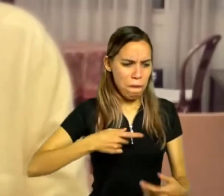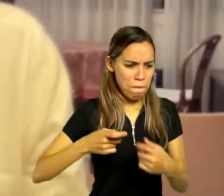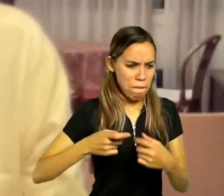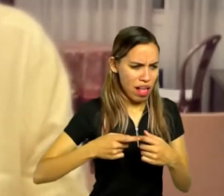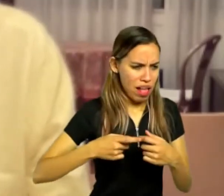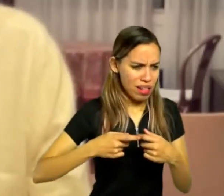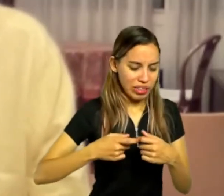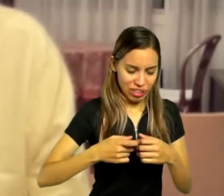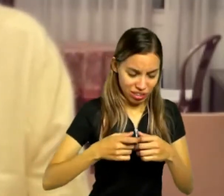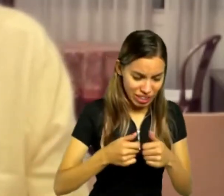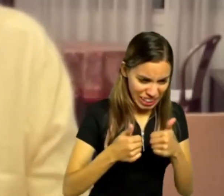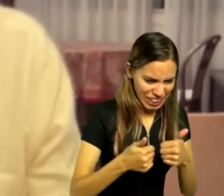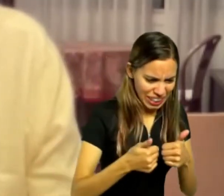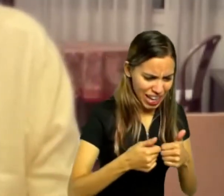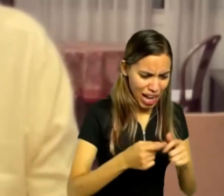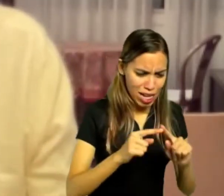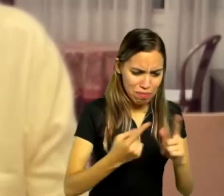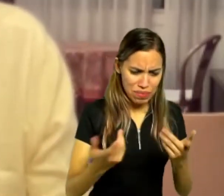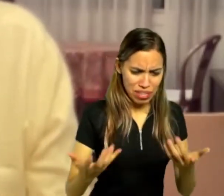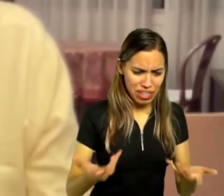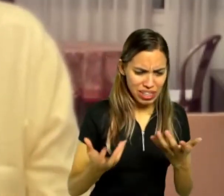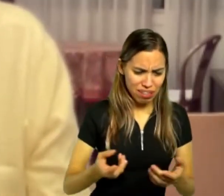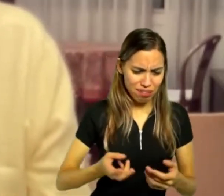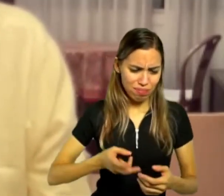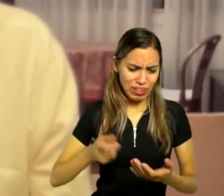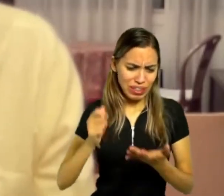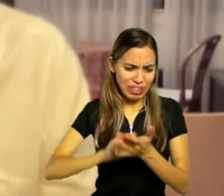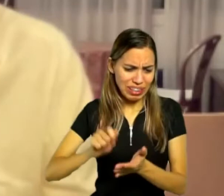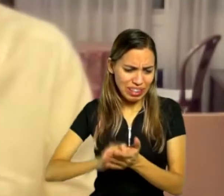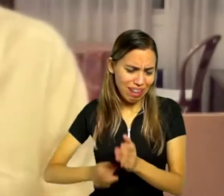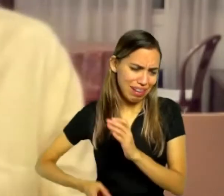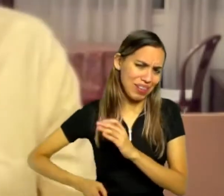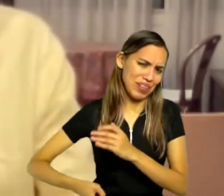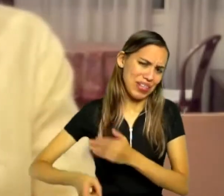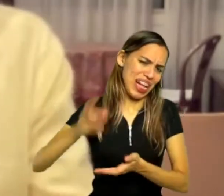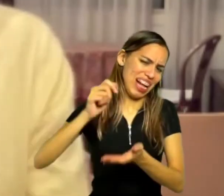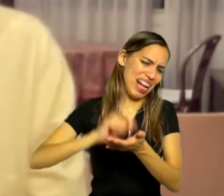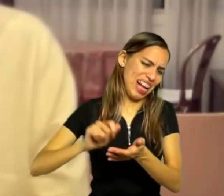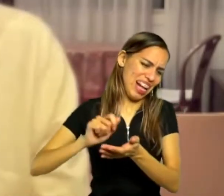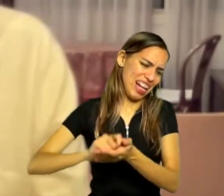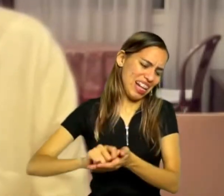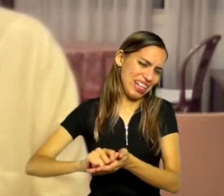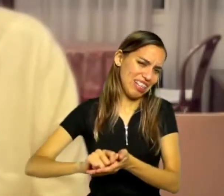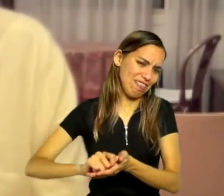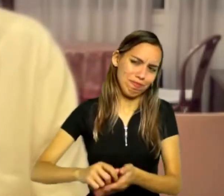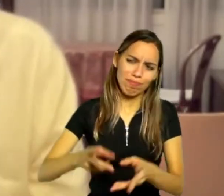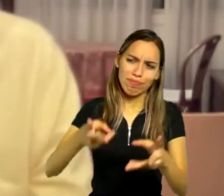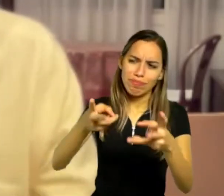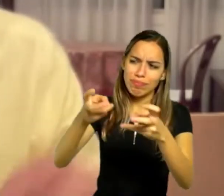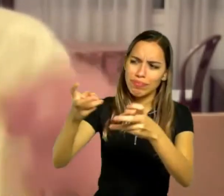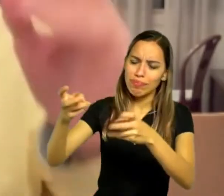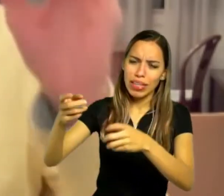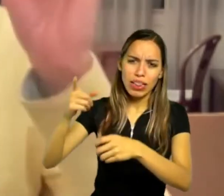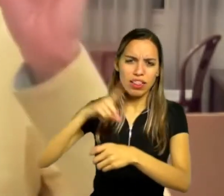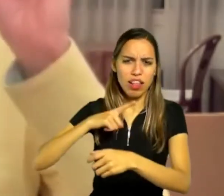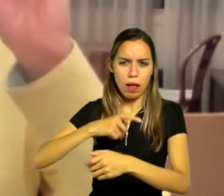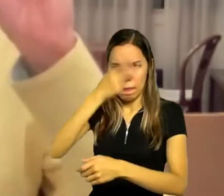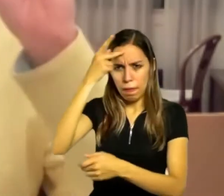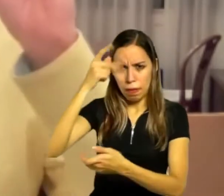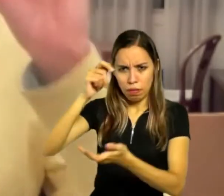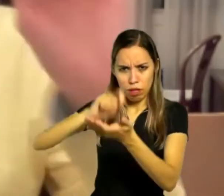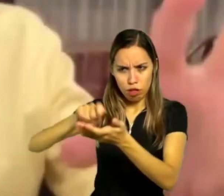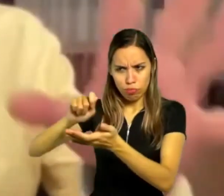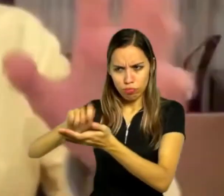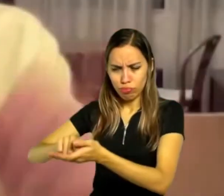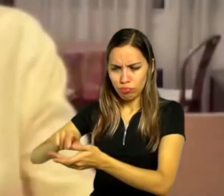gostei de ler os escritores que tinham pegada forte, sabe? Assim, primeiro